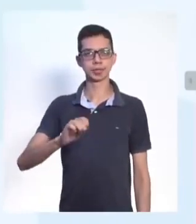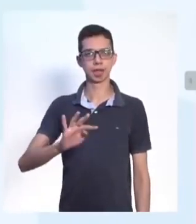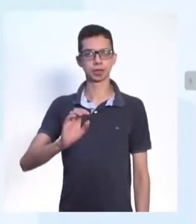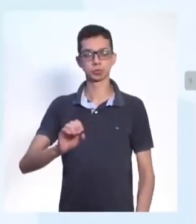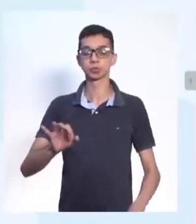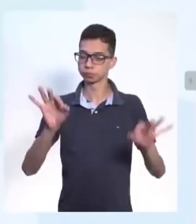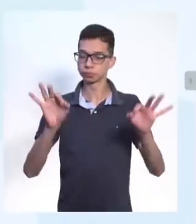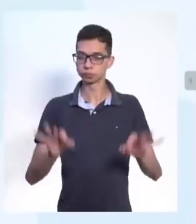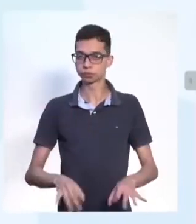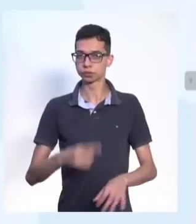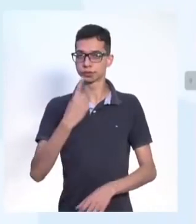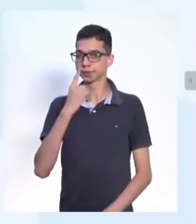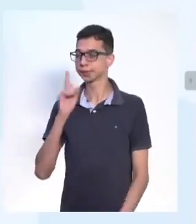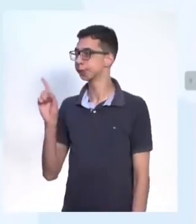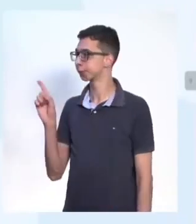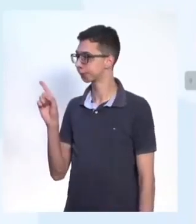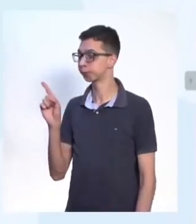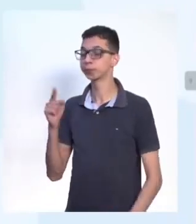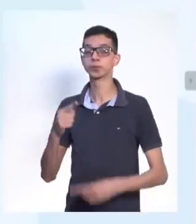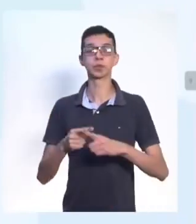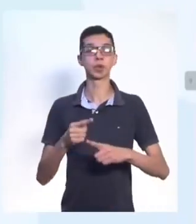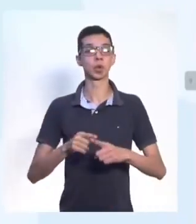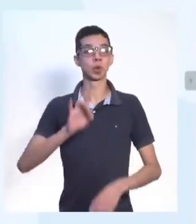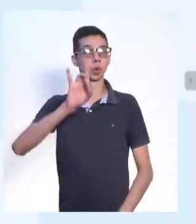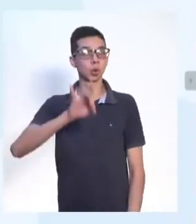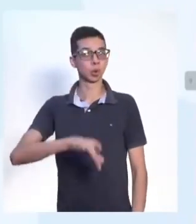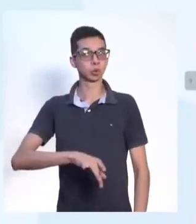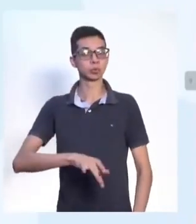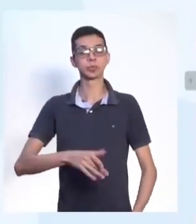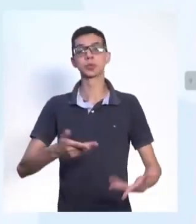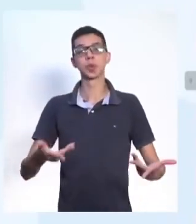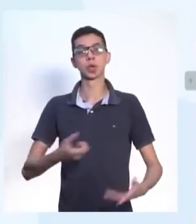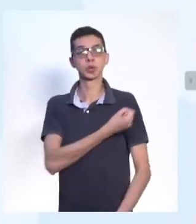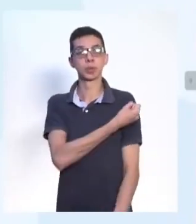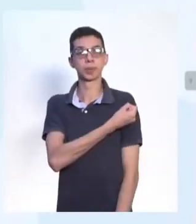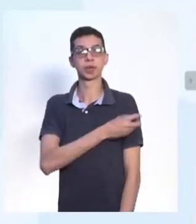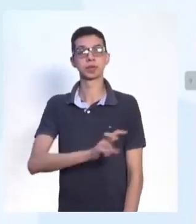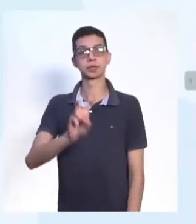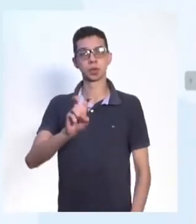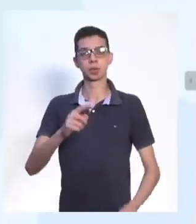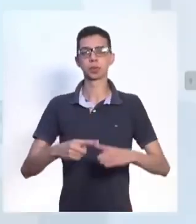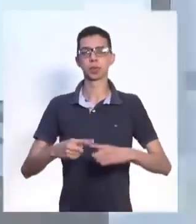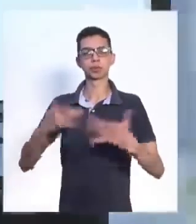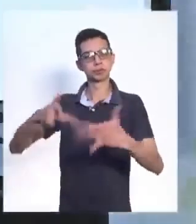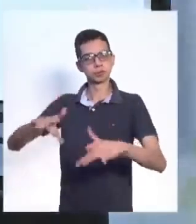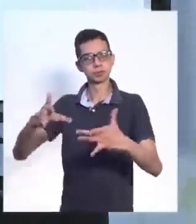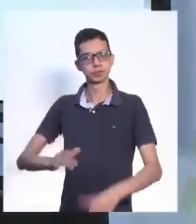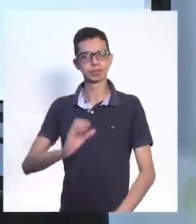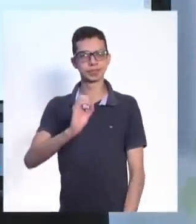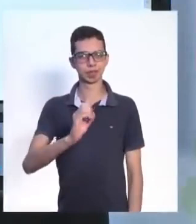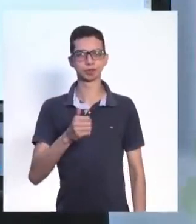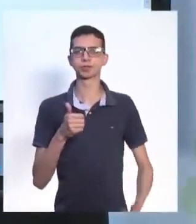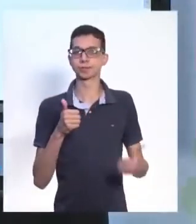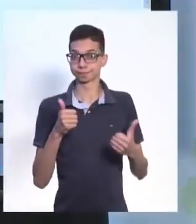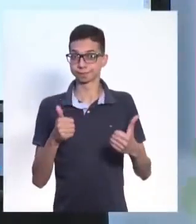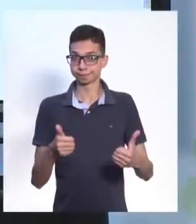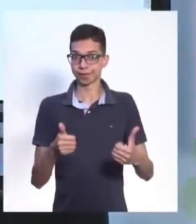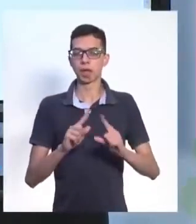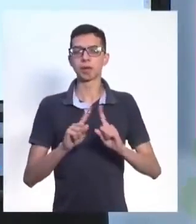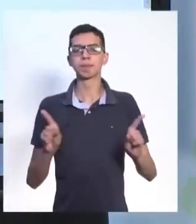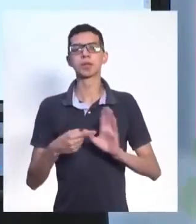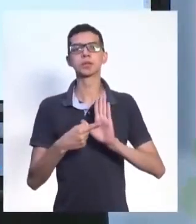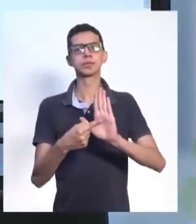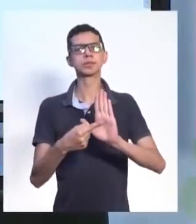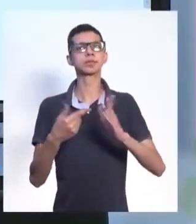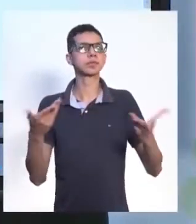ele tem, no caso ali, ele é o último termo dele, é o 5 ali, porque o resto é 0. Beleza. Beleza. Só que dessa